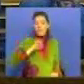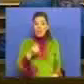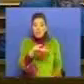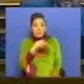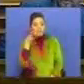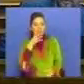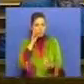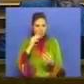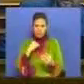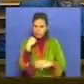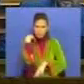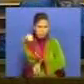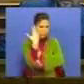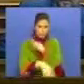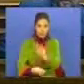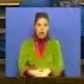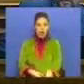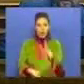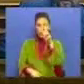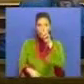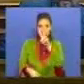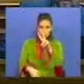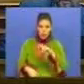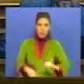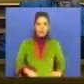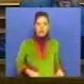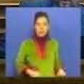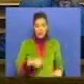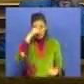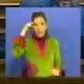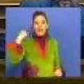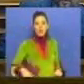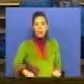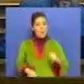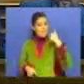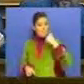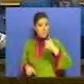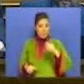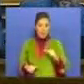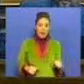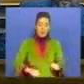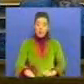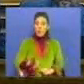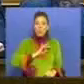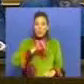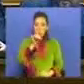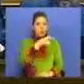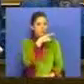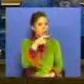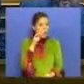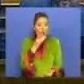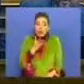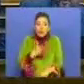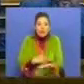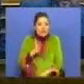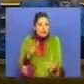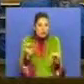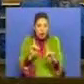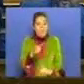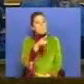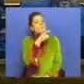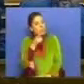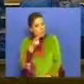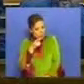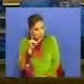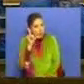argumento tropeça em duas dificuldades. A primeira é que o senhor não prometeu só, prometeu